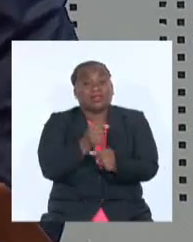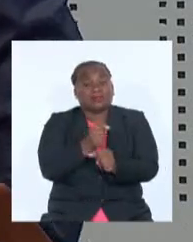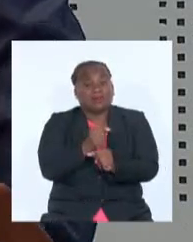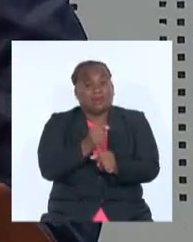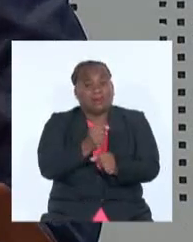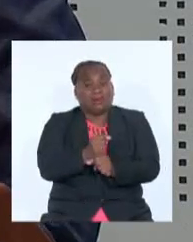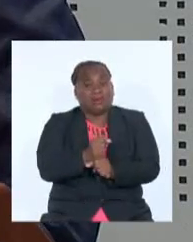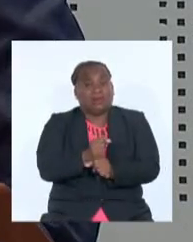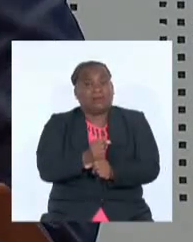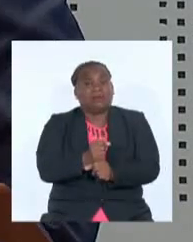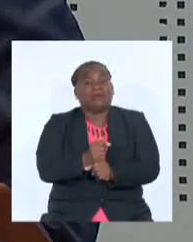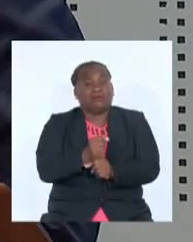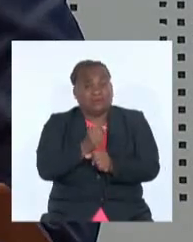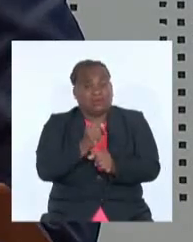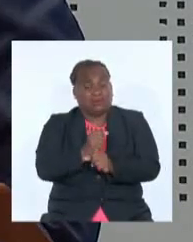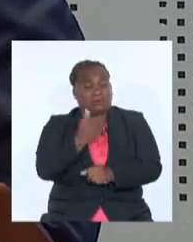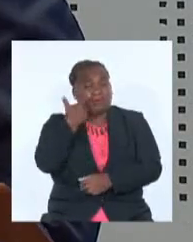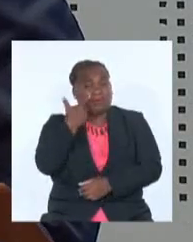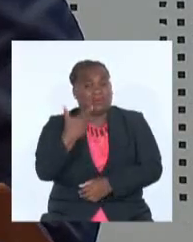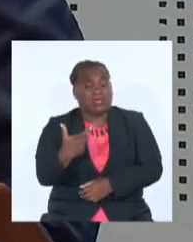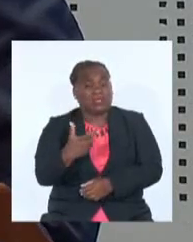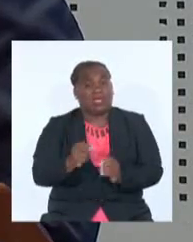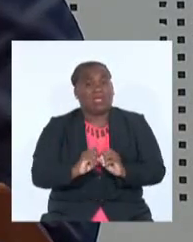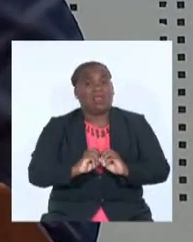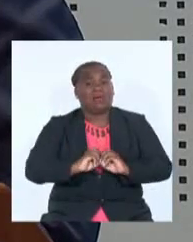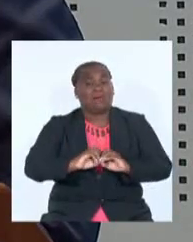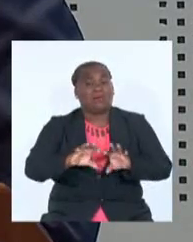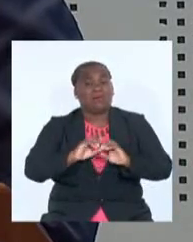um papel estratégico não só na promoção,